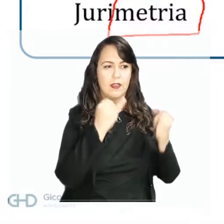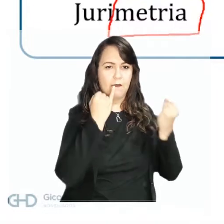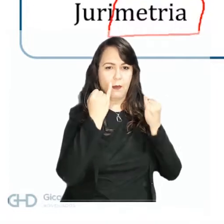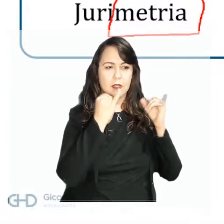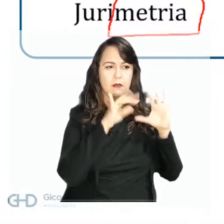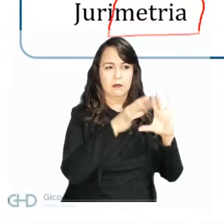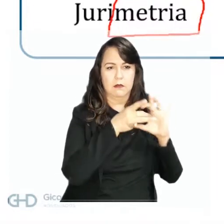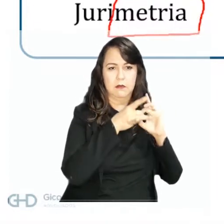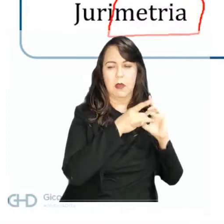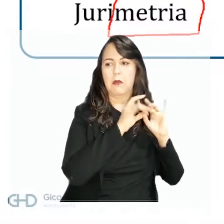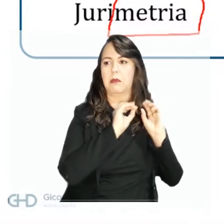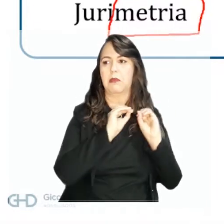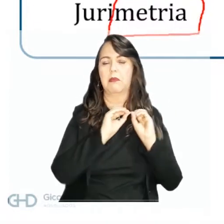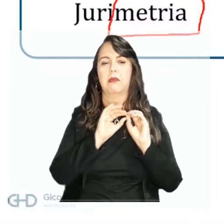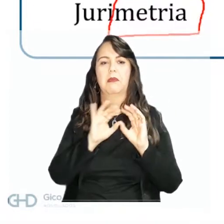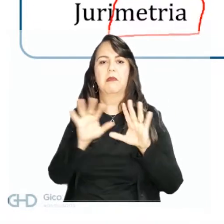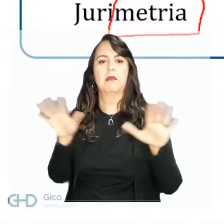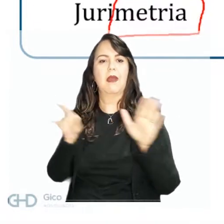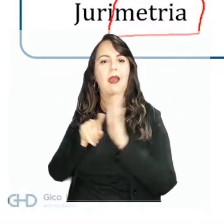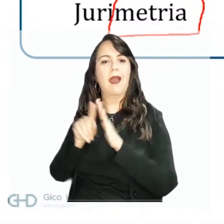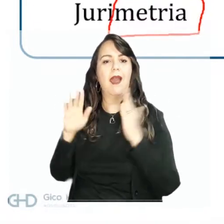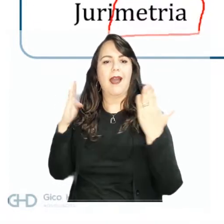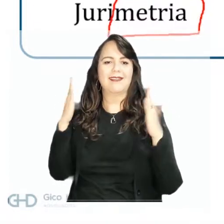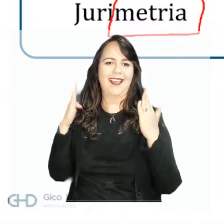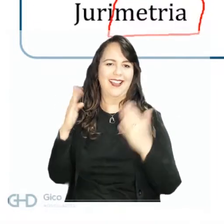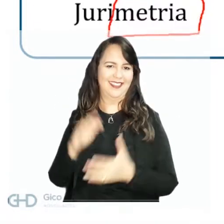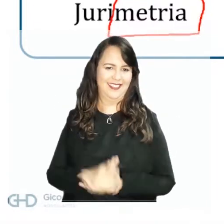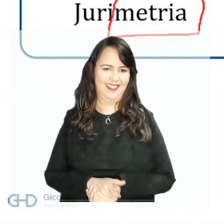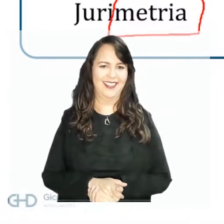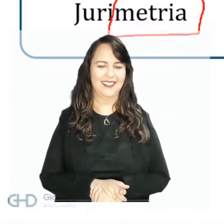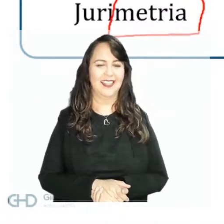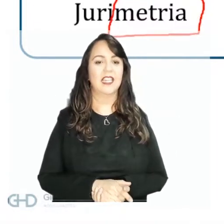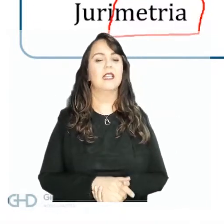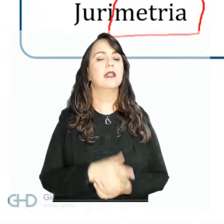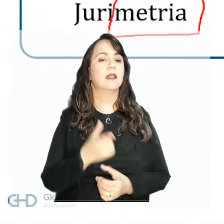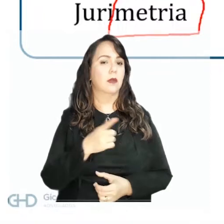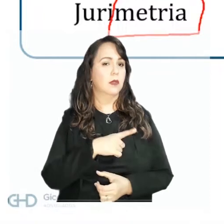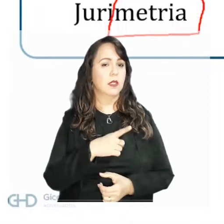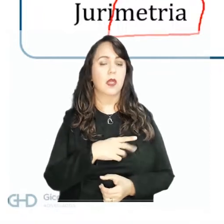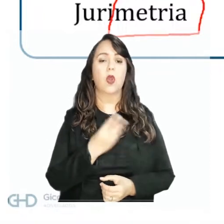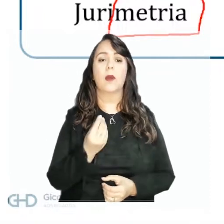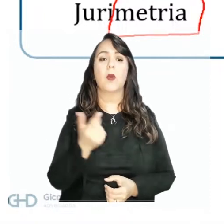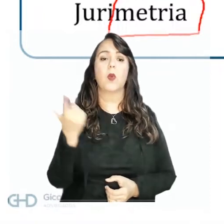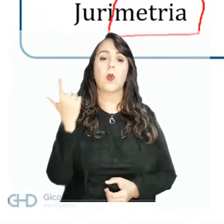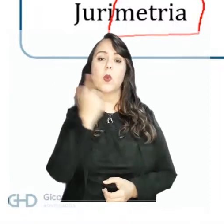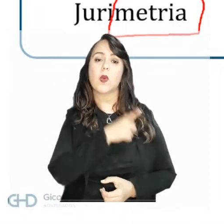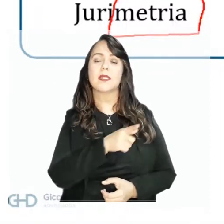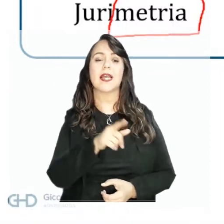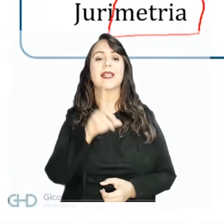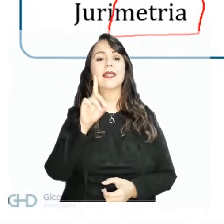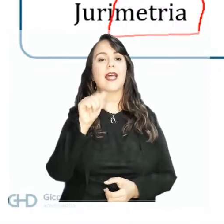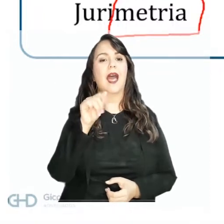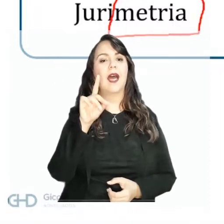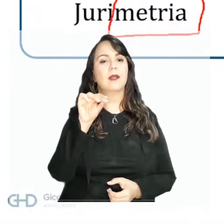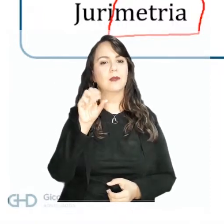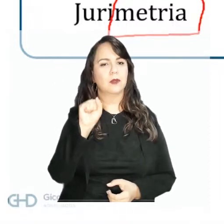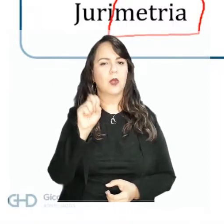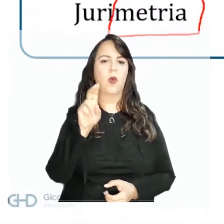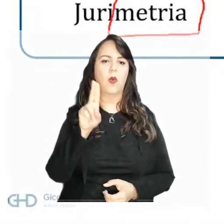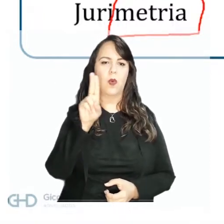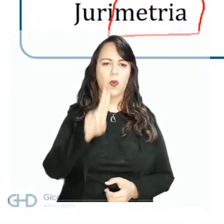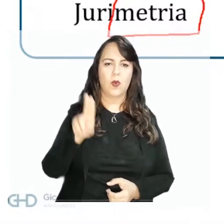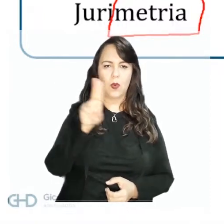consegue obter com grandes bases de dados, em que a gente usa a correlação para descobrir mais sobre o mundo. E isso é